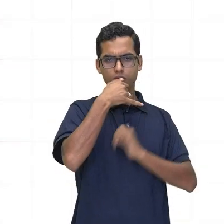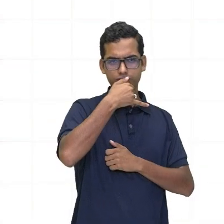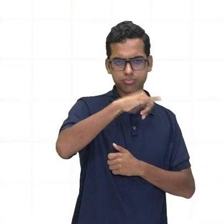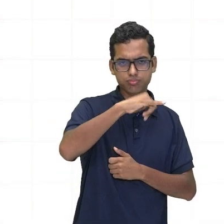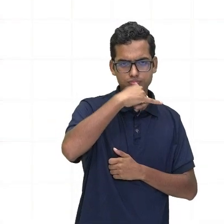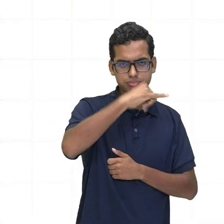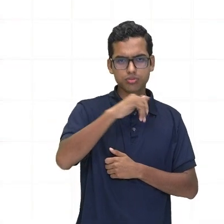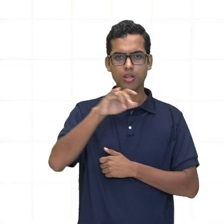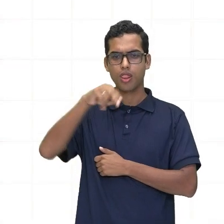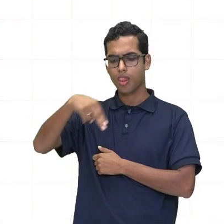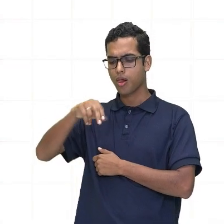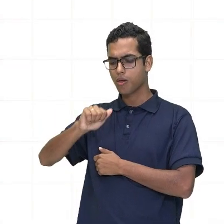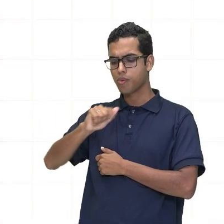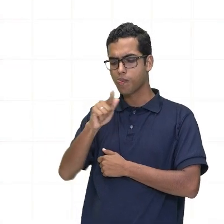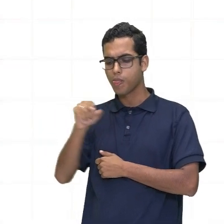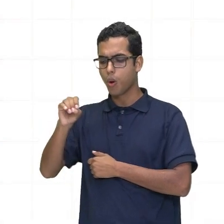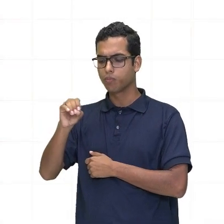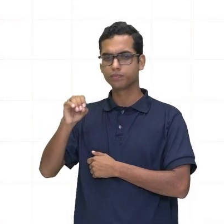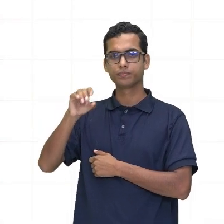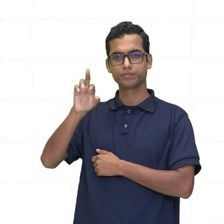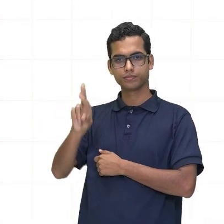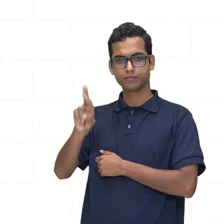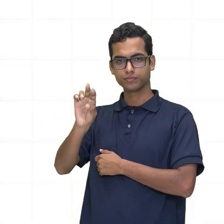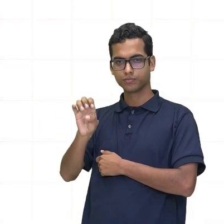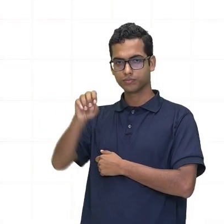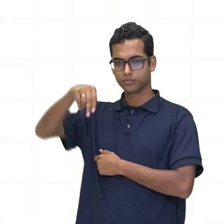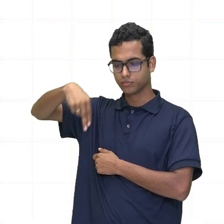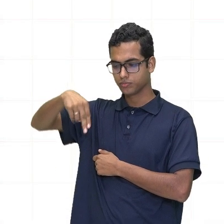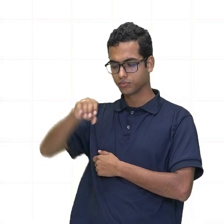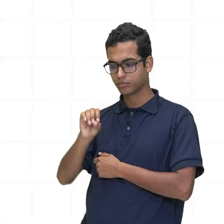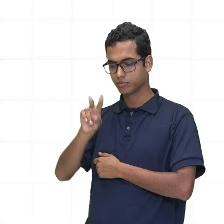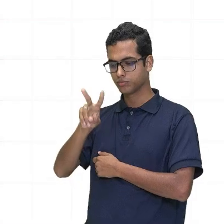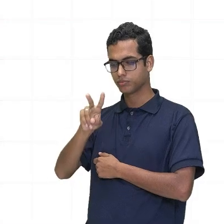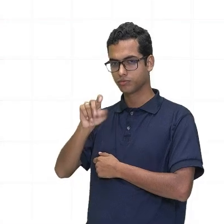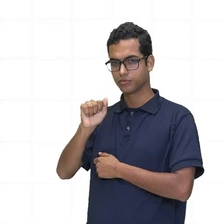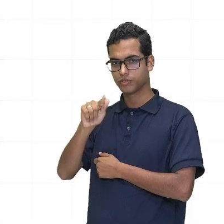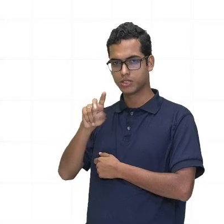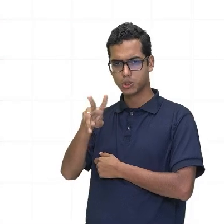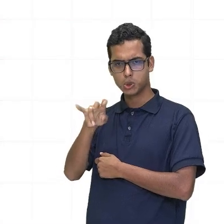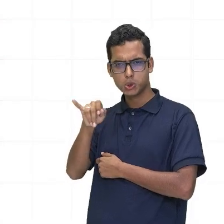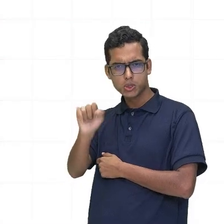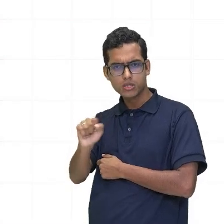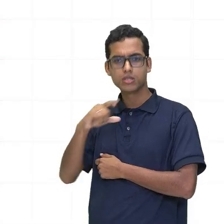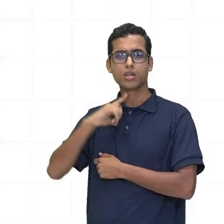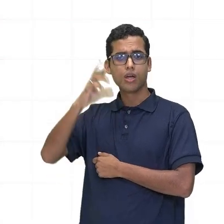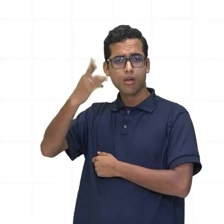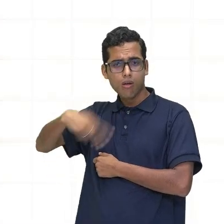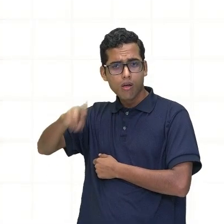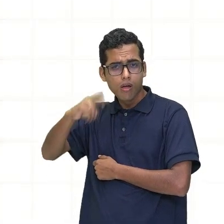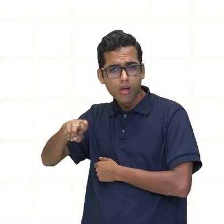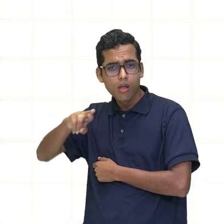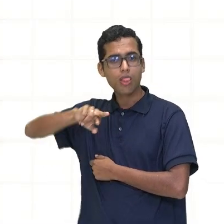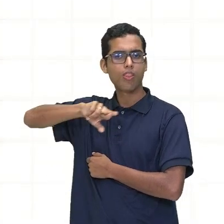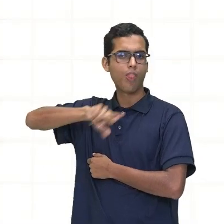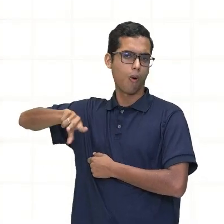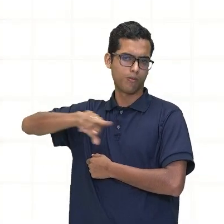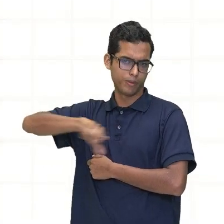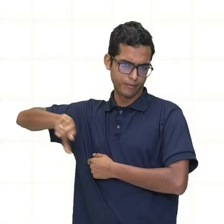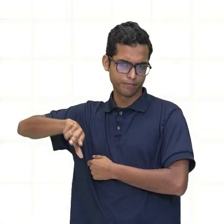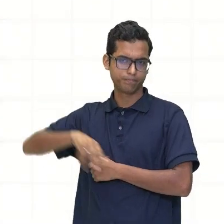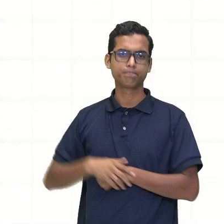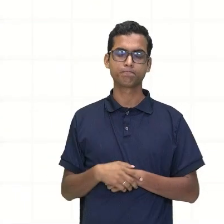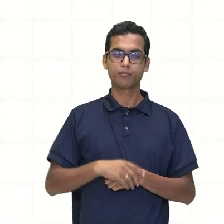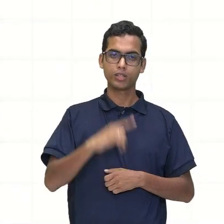né? Nós temos as fontes de energias renováveis e as não renováveis. E agora nós vamos conhecer quais são essas fontes,